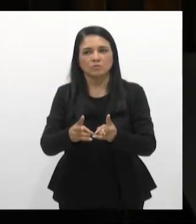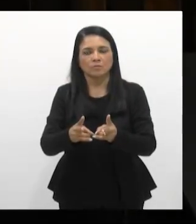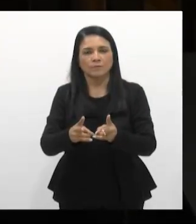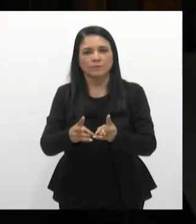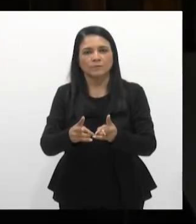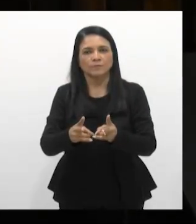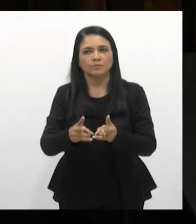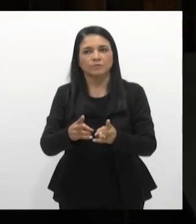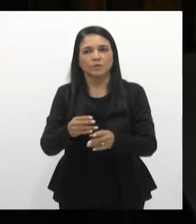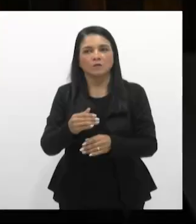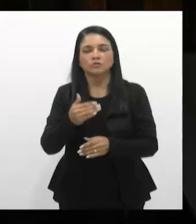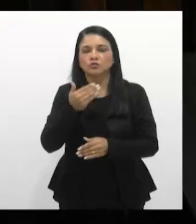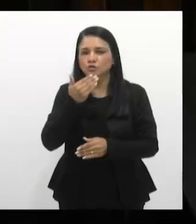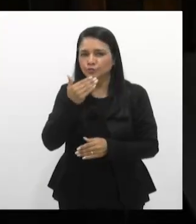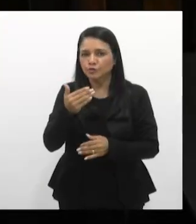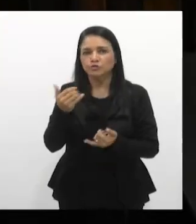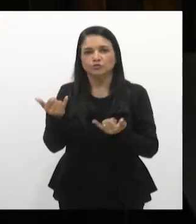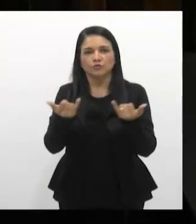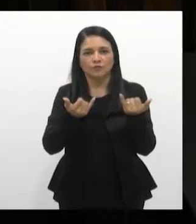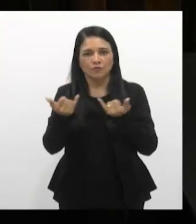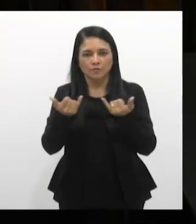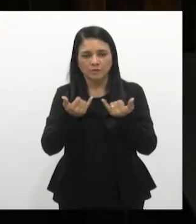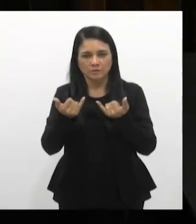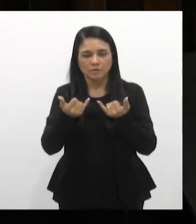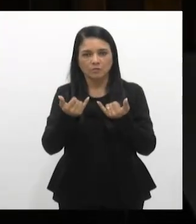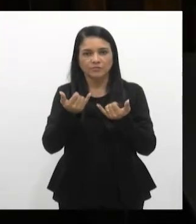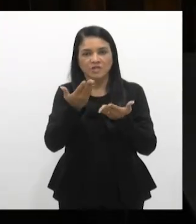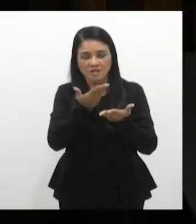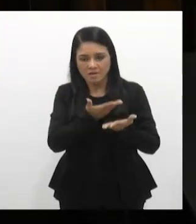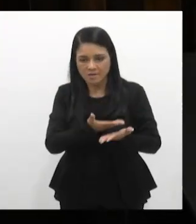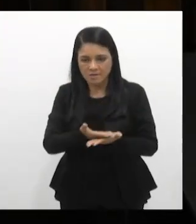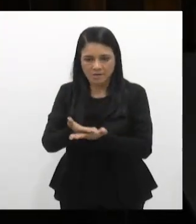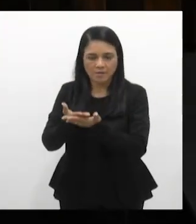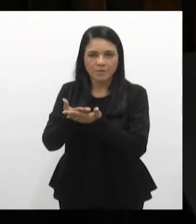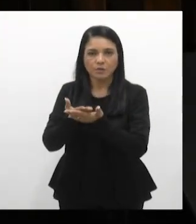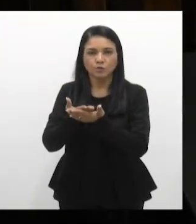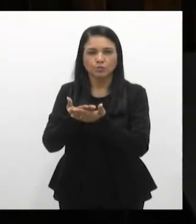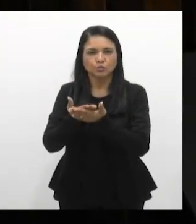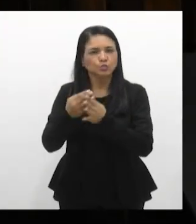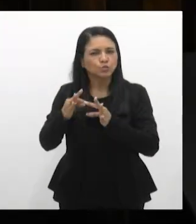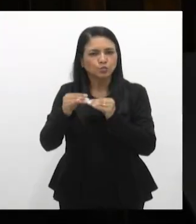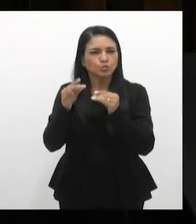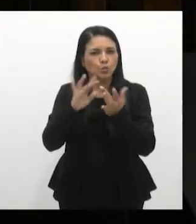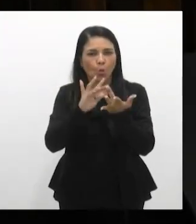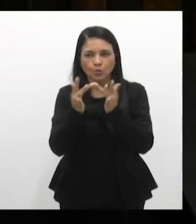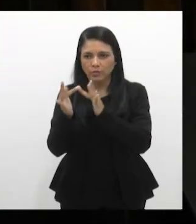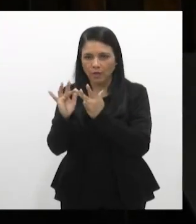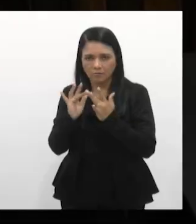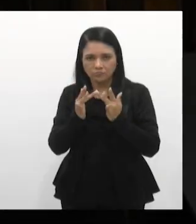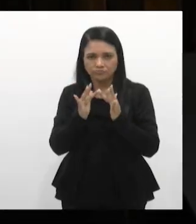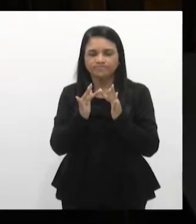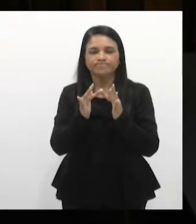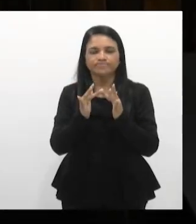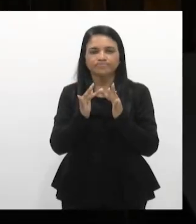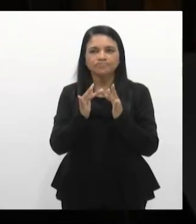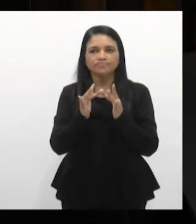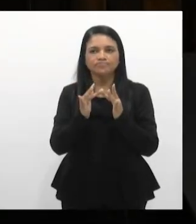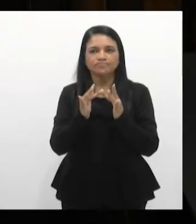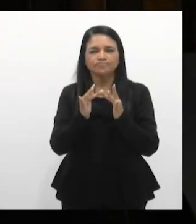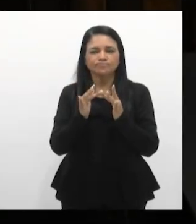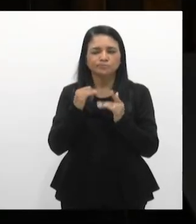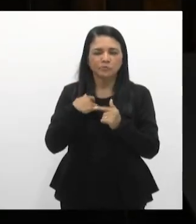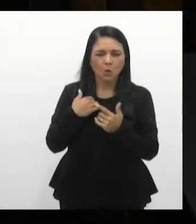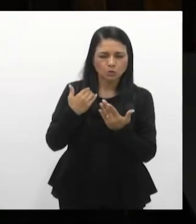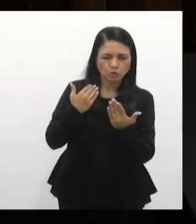nos pedidos de informações, encaminhando todos os contratos que eu achei